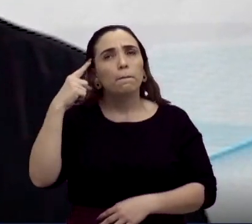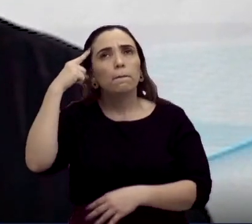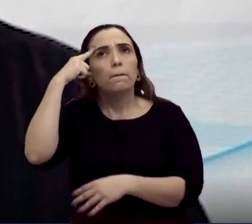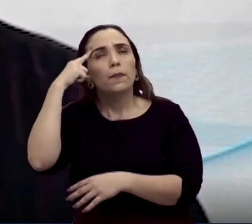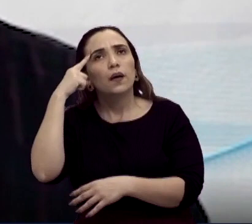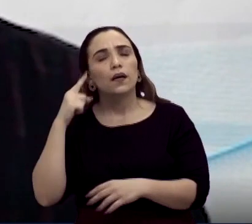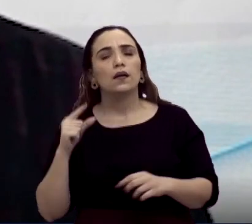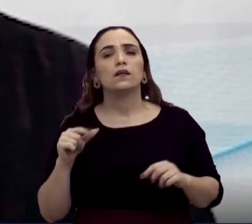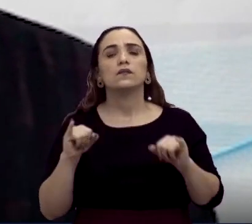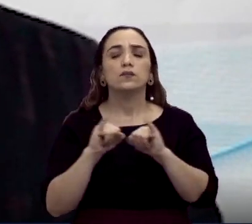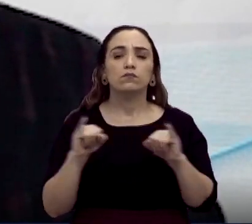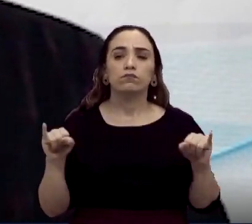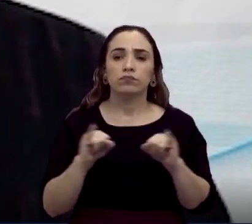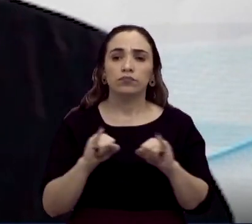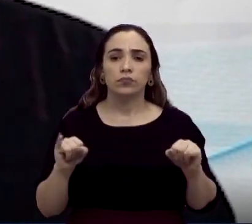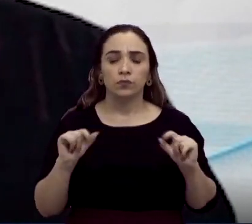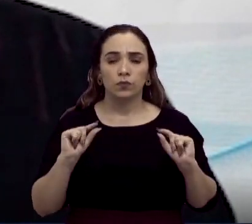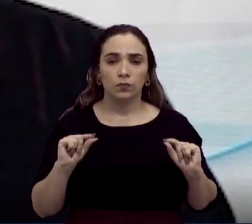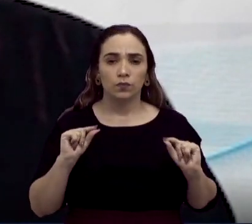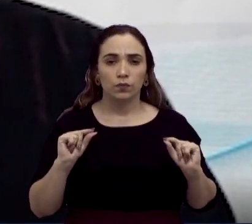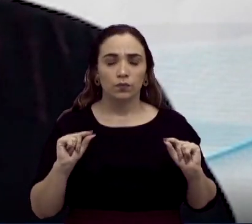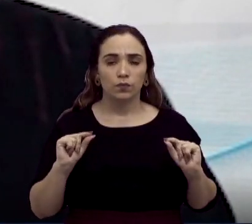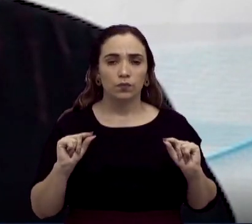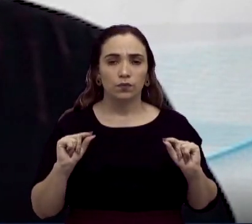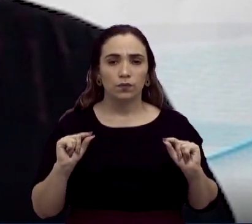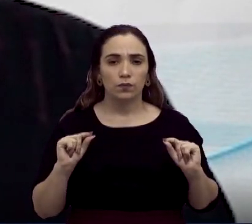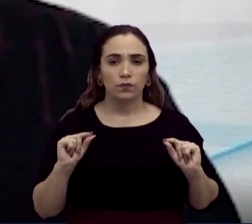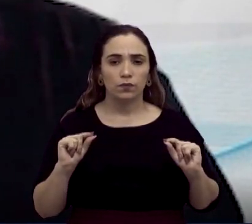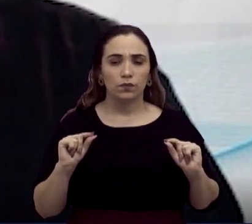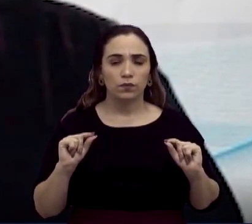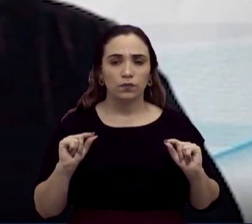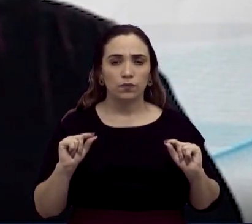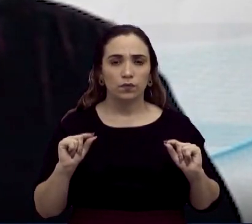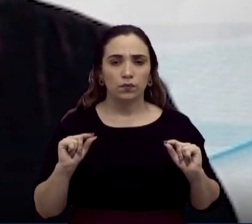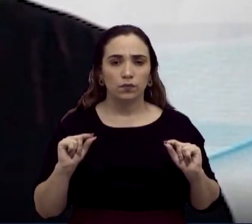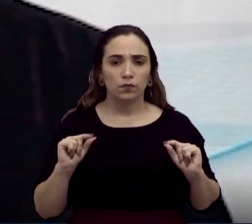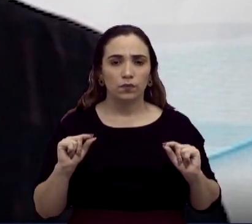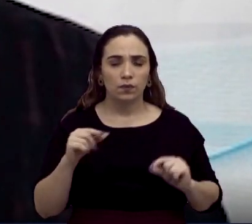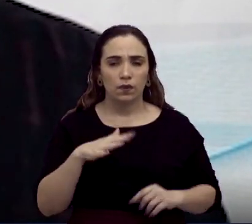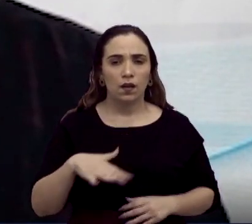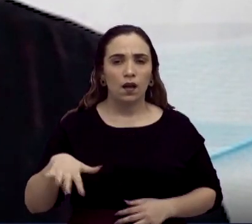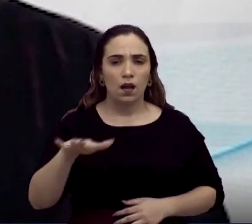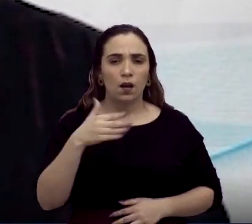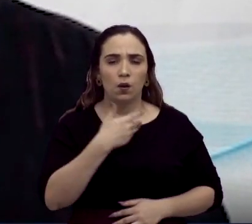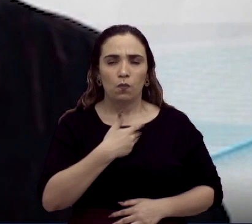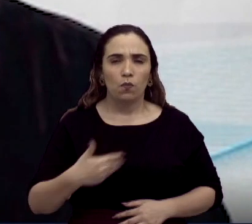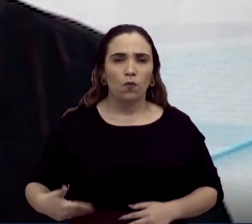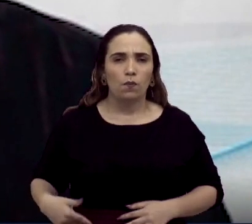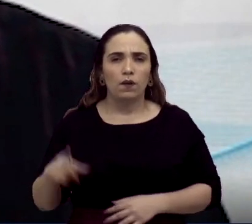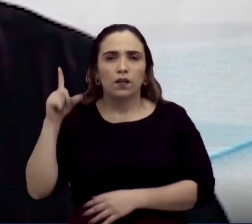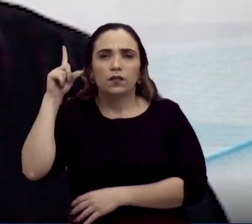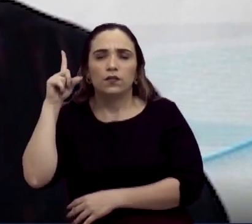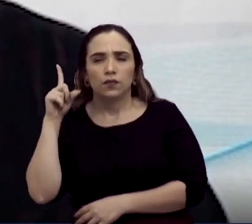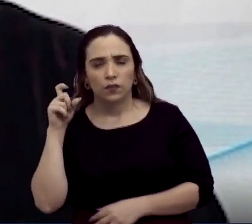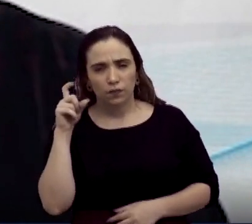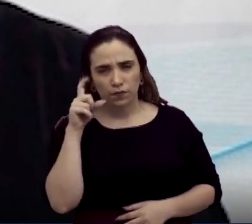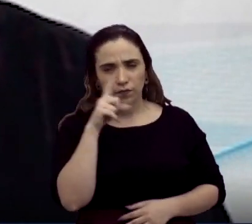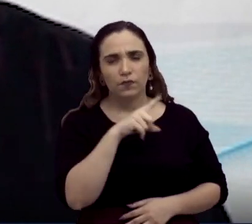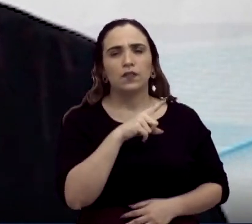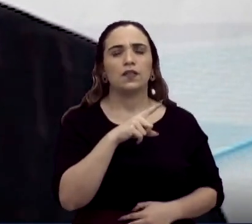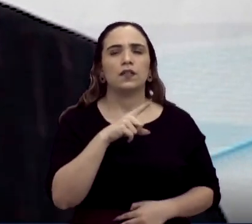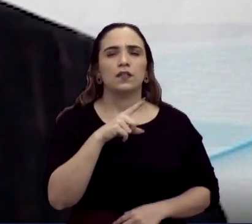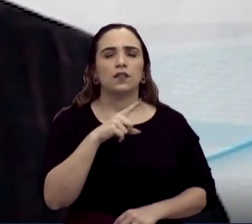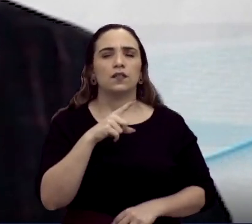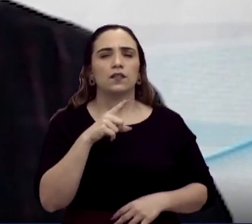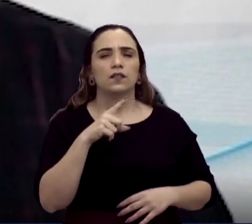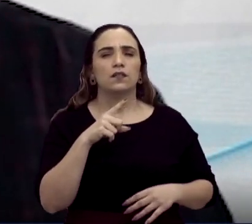boca miúda, que o serviço público é moroso, que é difícil de conseguir